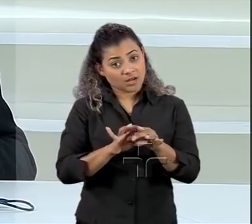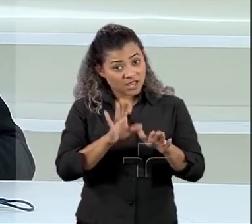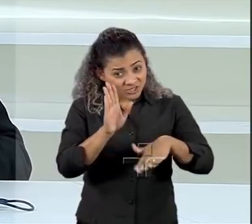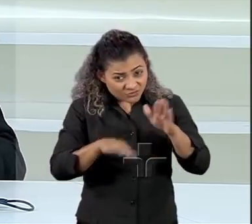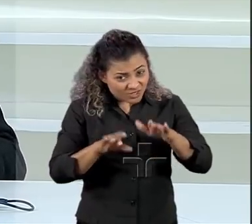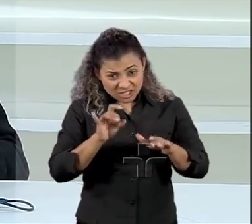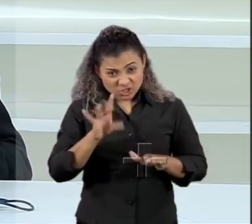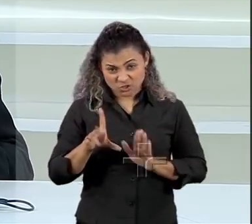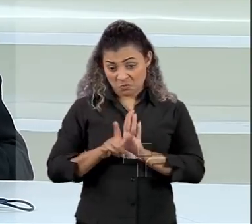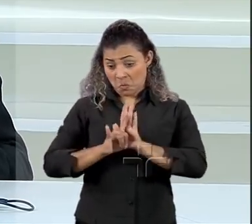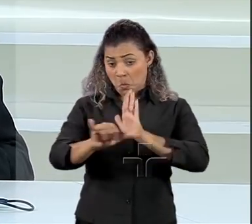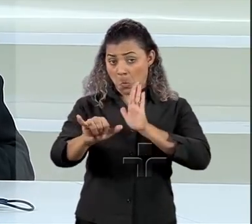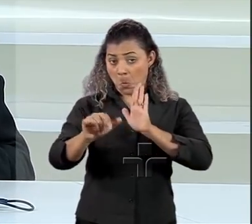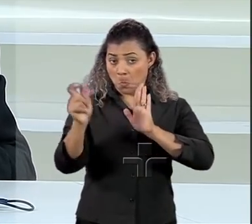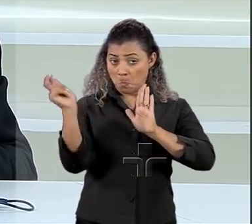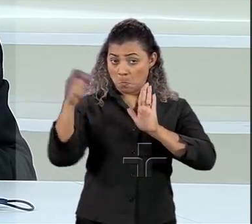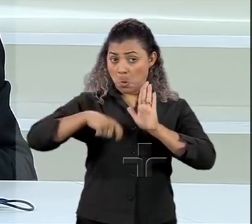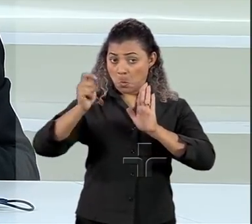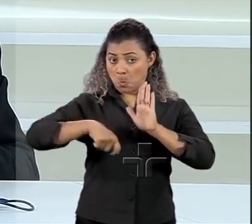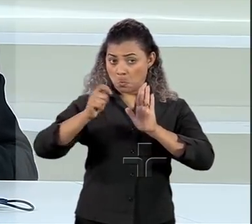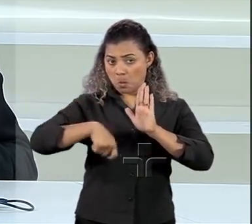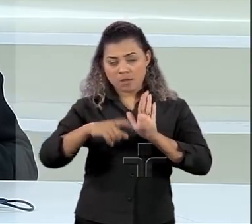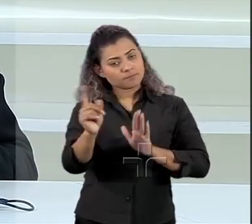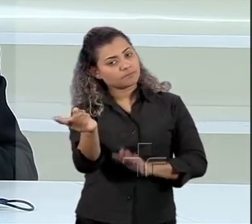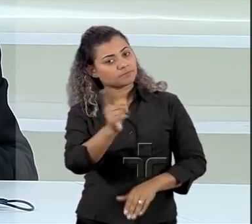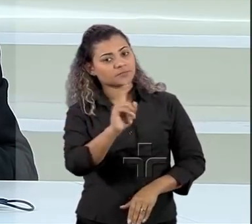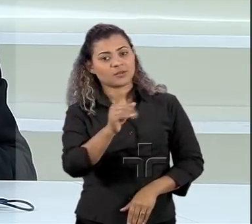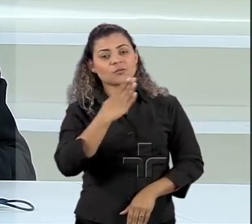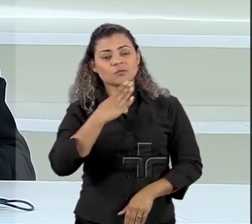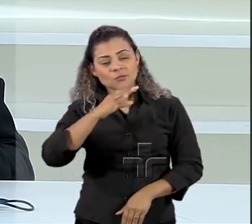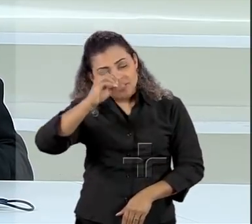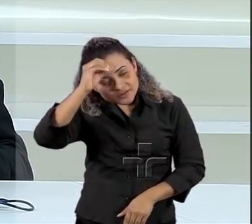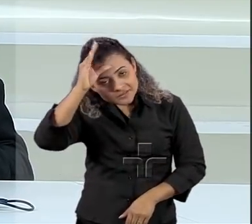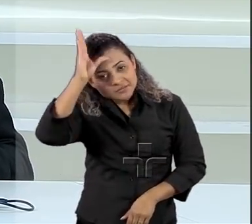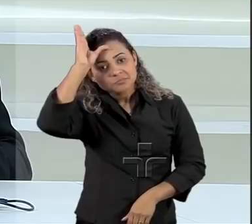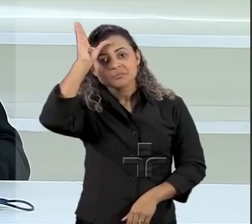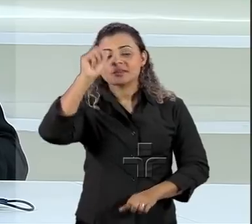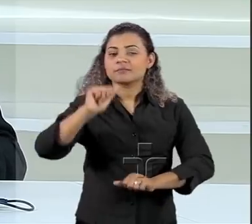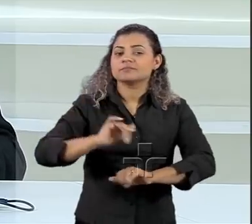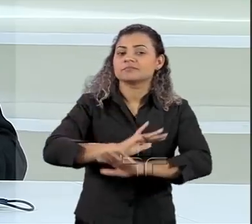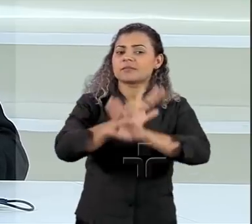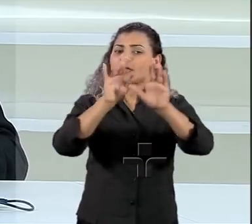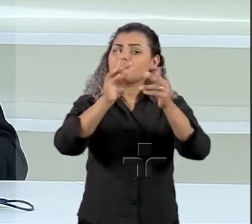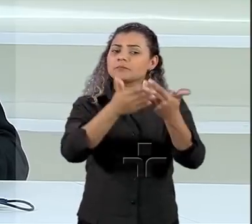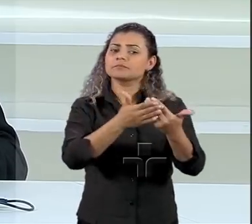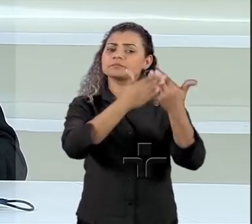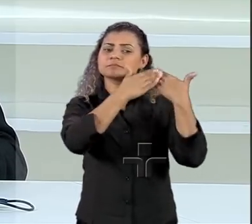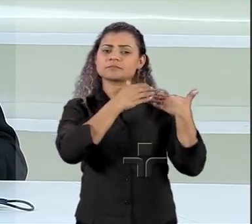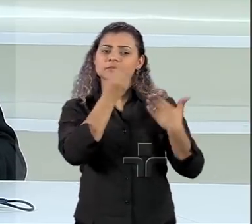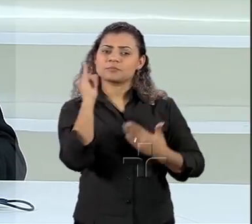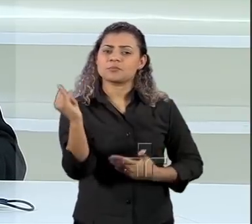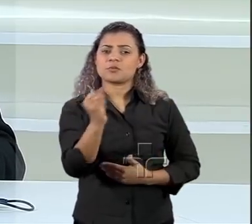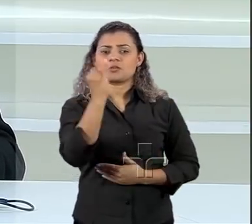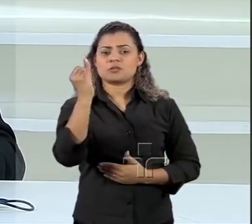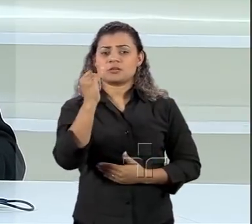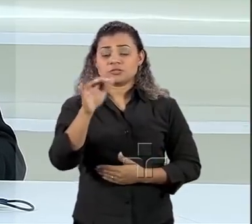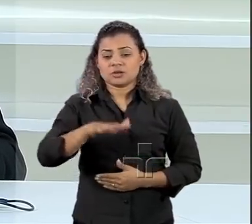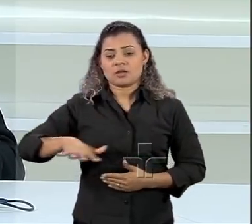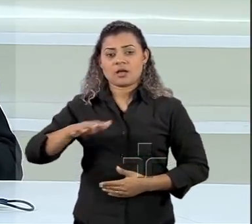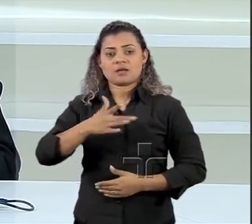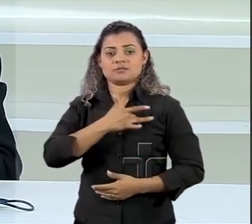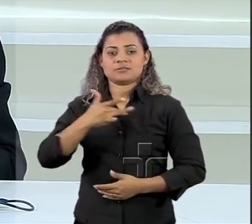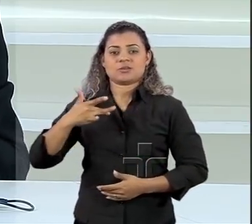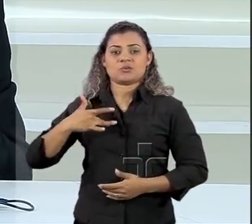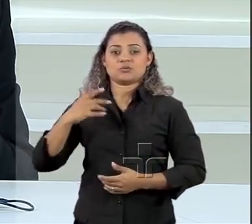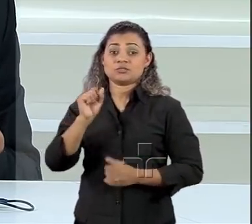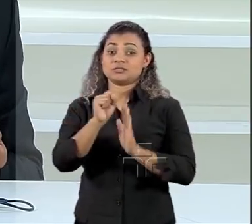só a lei que resolve o problema. O conhecimento, o esclarecimento, e aí um papel importante para o Ministério da Saúde do século XXI